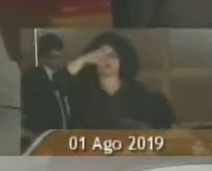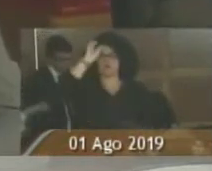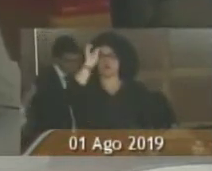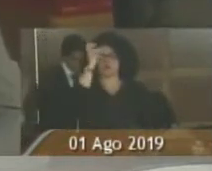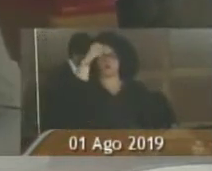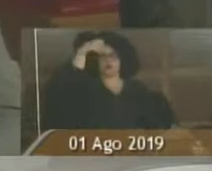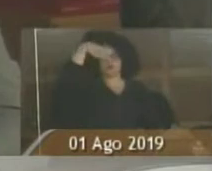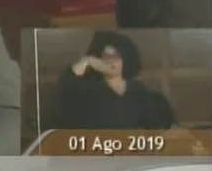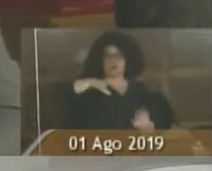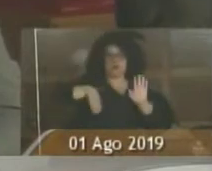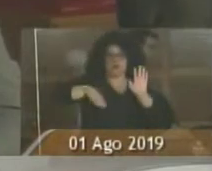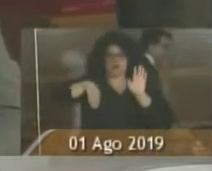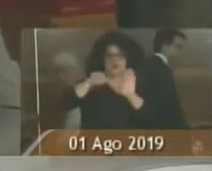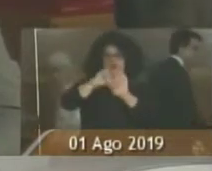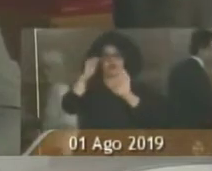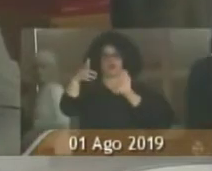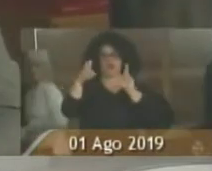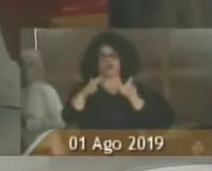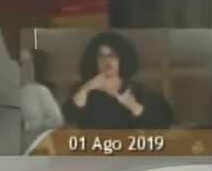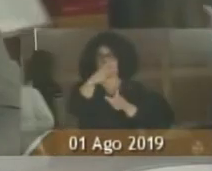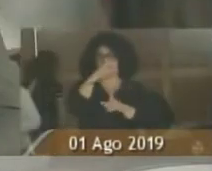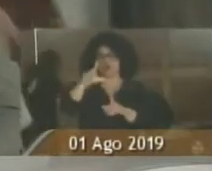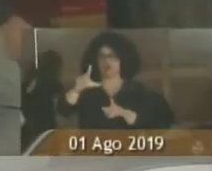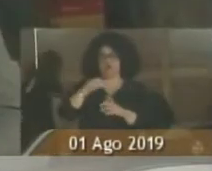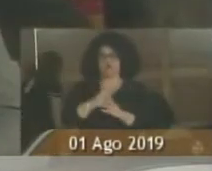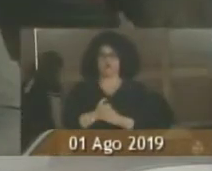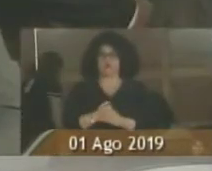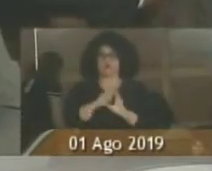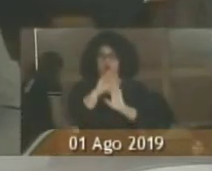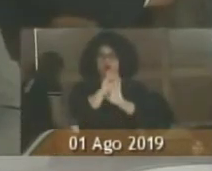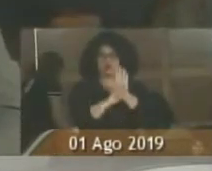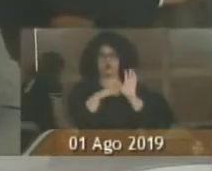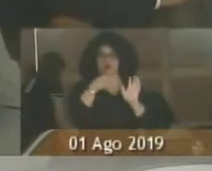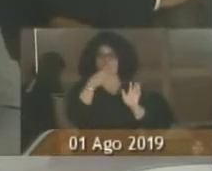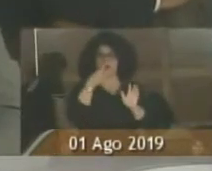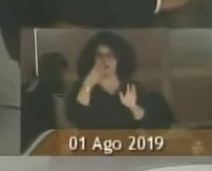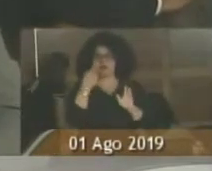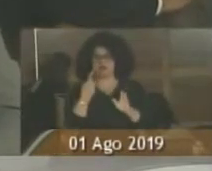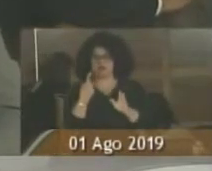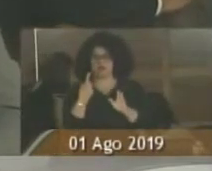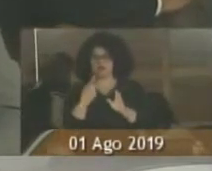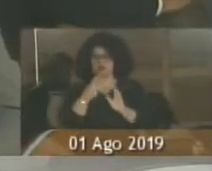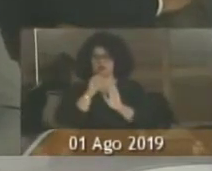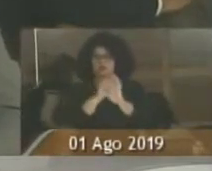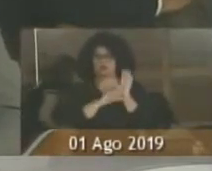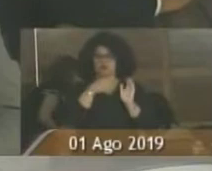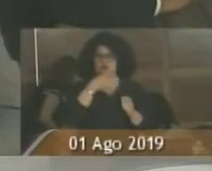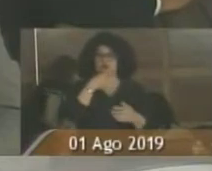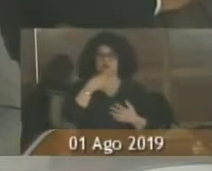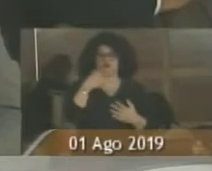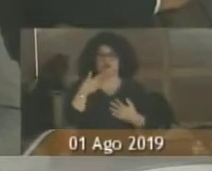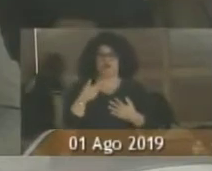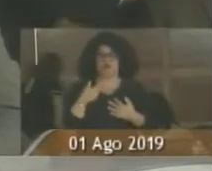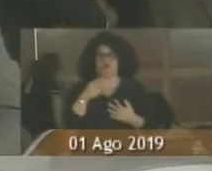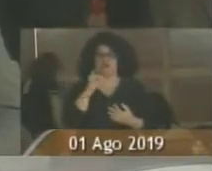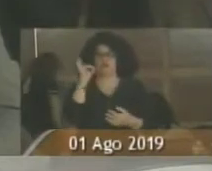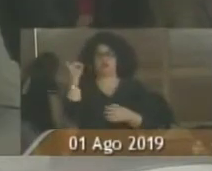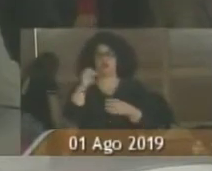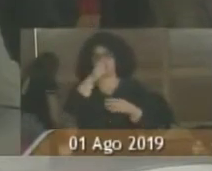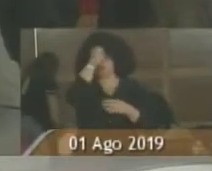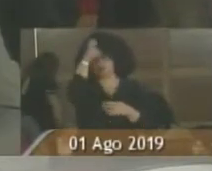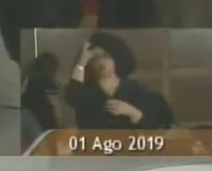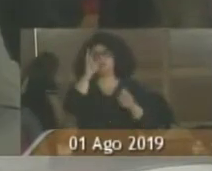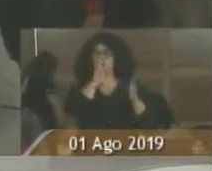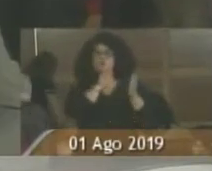Fora, bairro Ponta Leste. Ofício 431, ofício 442, todos eles do prefeito municipal